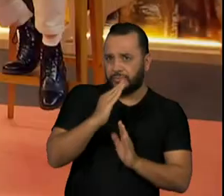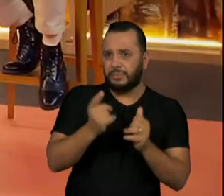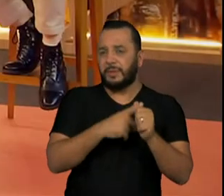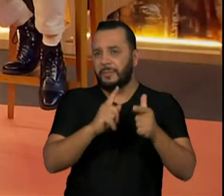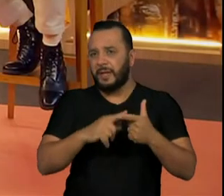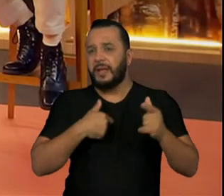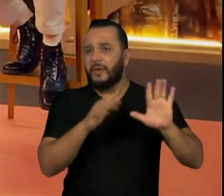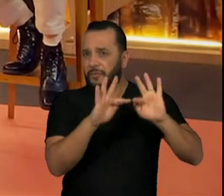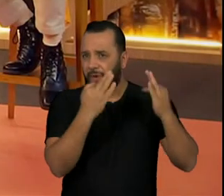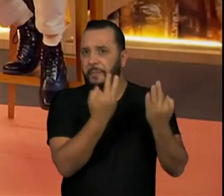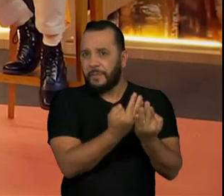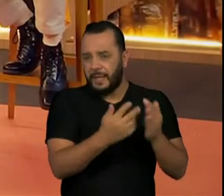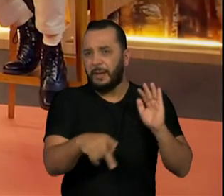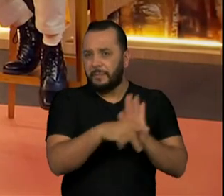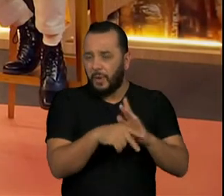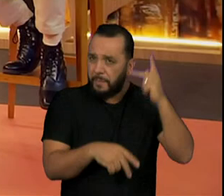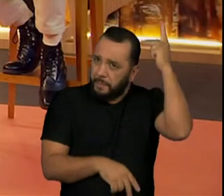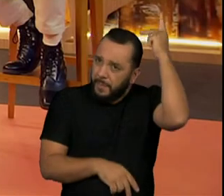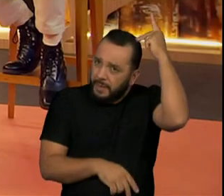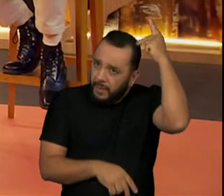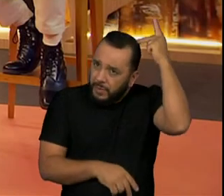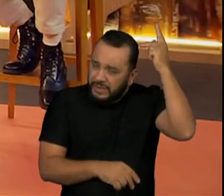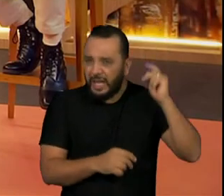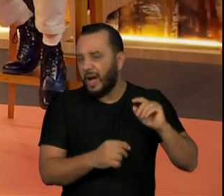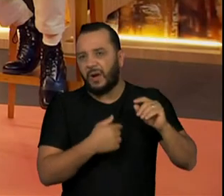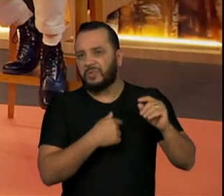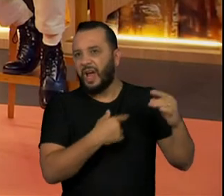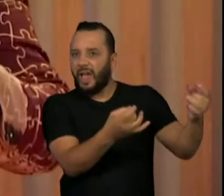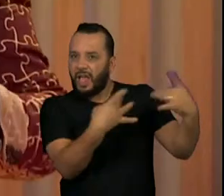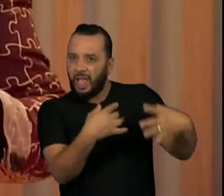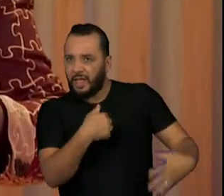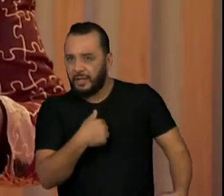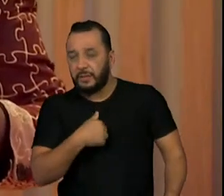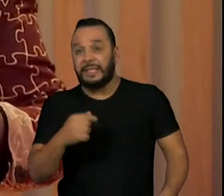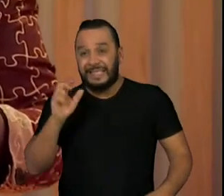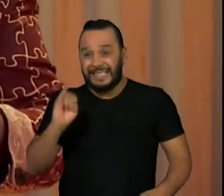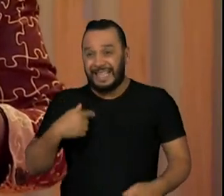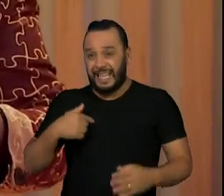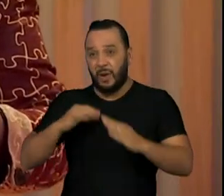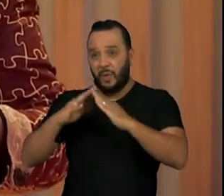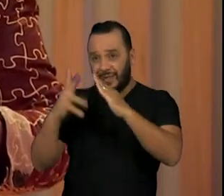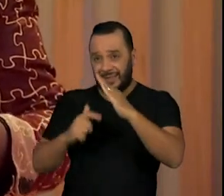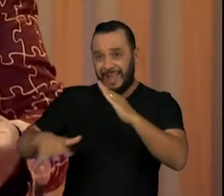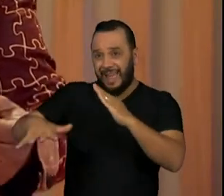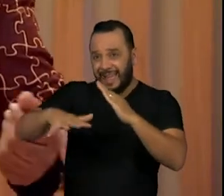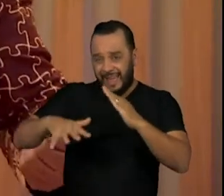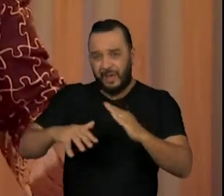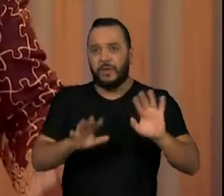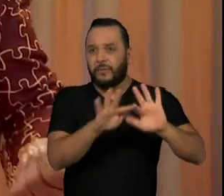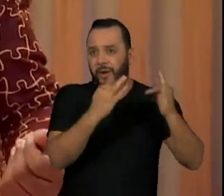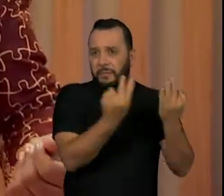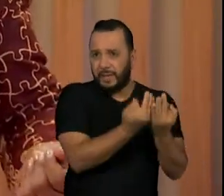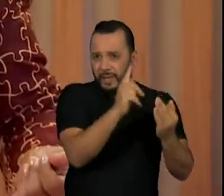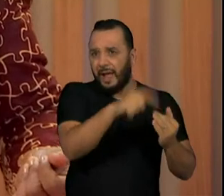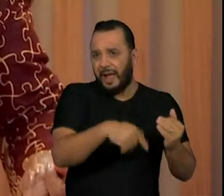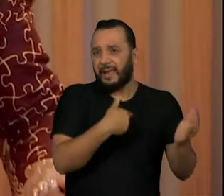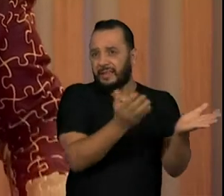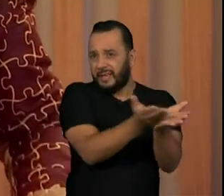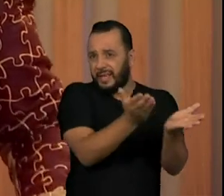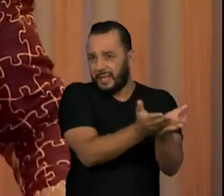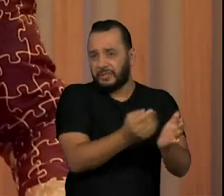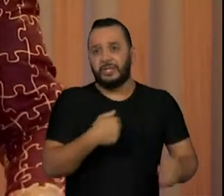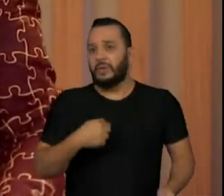neopentecostal, não é? Quer dizer, se eu sou de terreiro e parte da minha família é neopentecostal, eu não posso lavar as